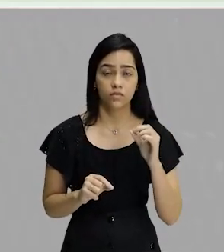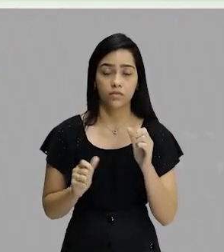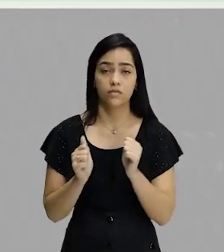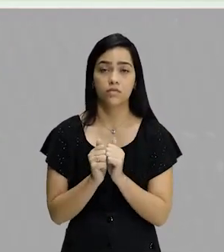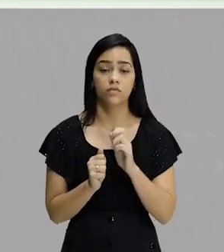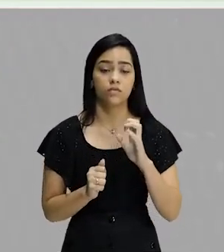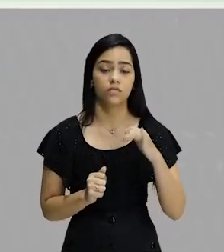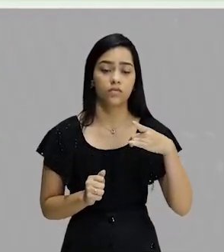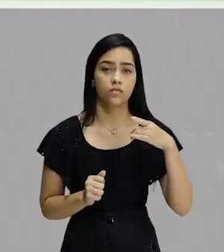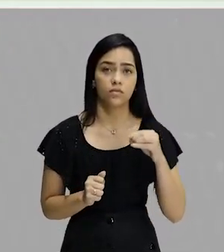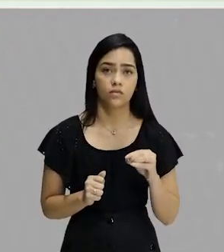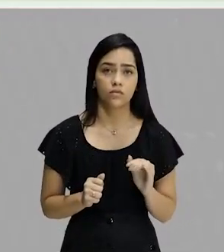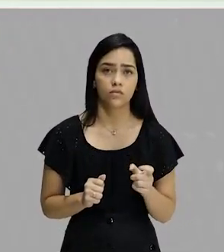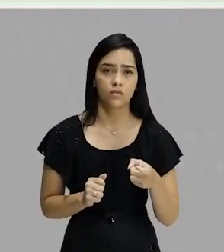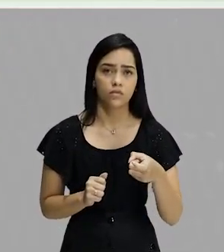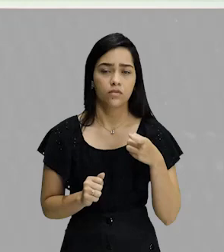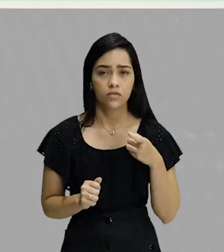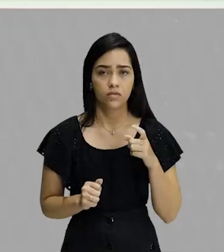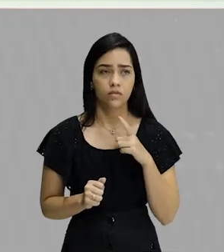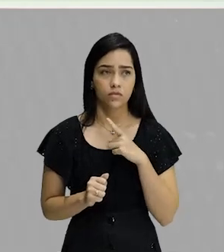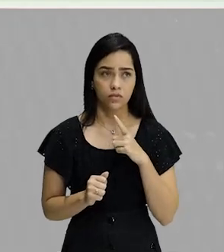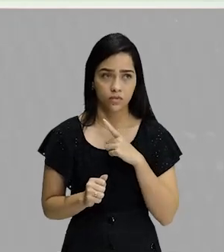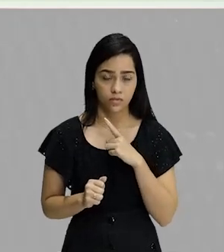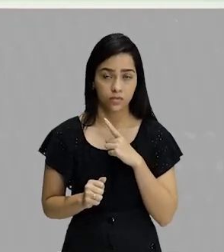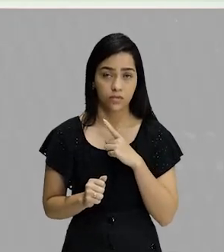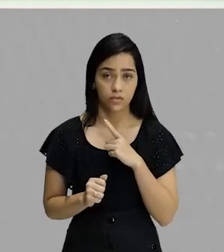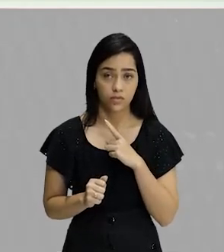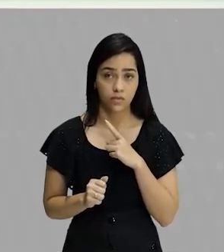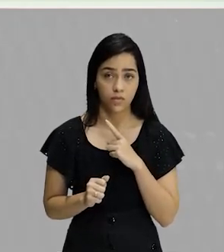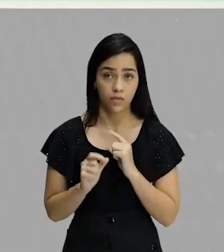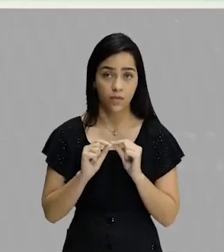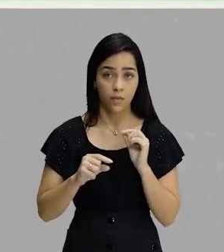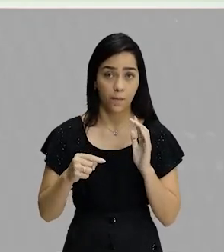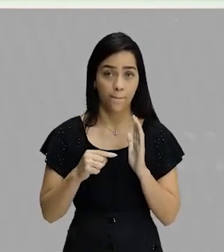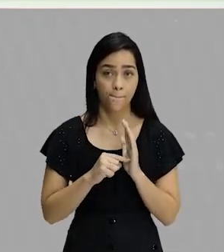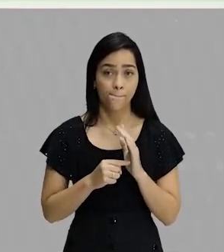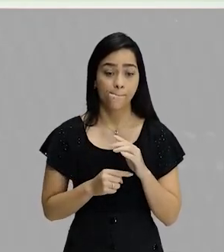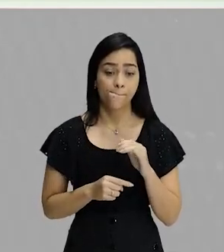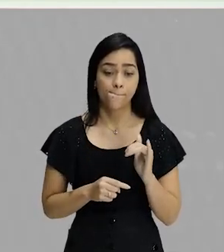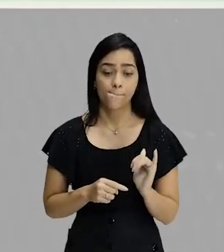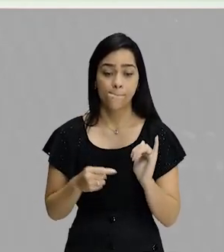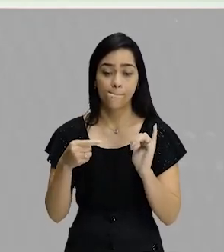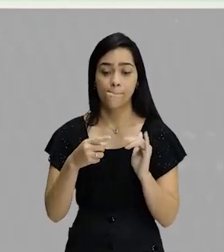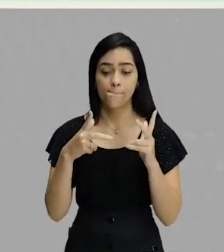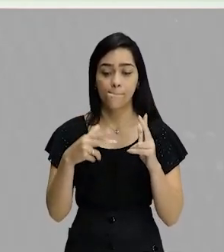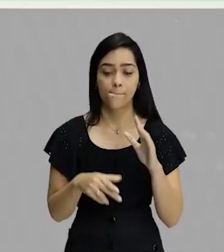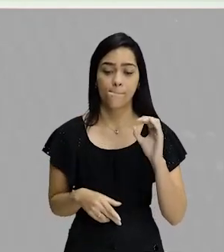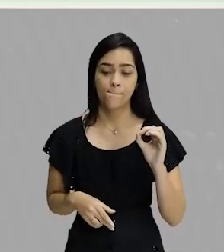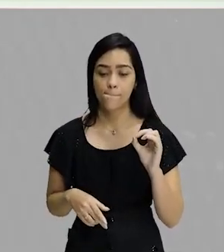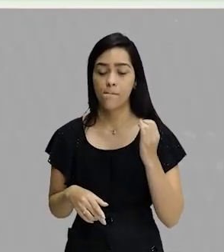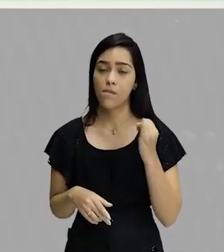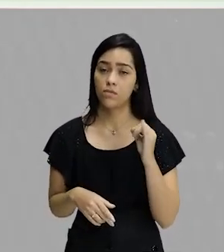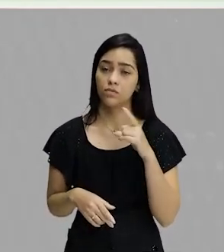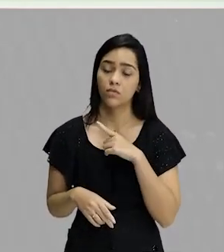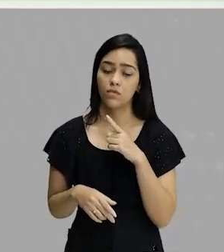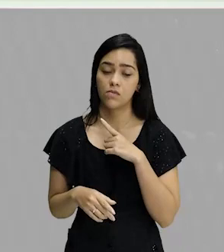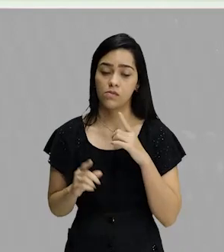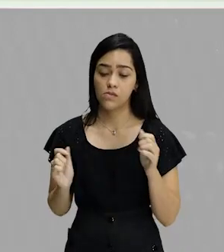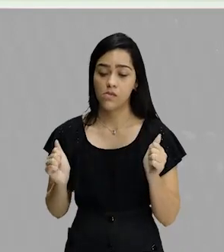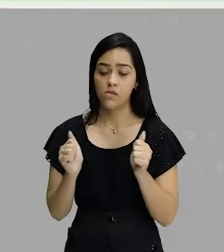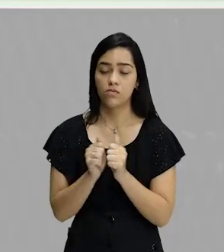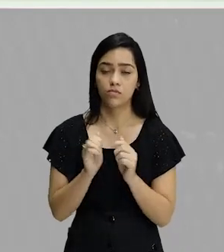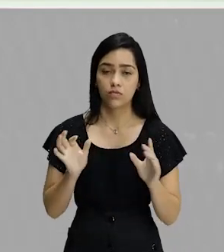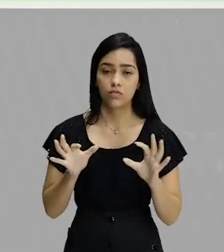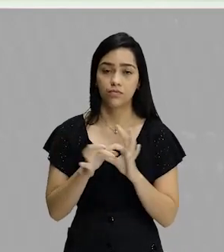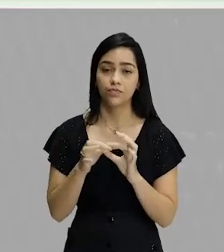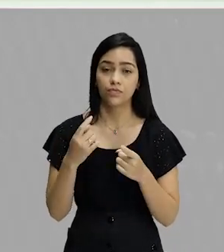x. Pessoal, o ponto de interseção com o eixo x é o ponto onde o y é 0. Se o ponto está interceptando o eixo